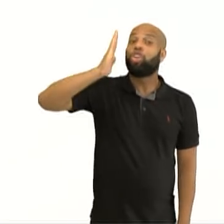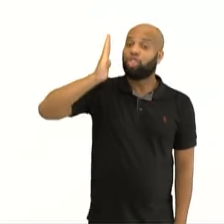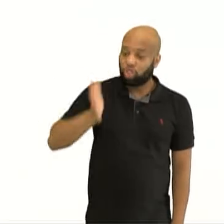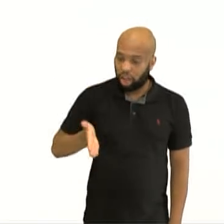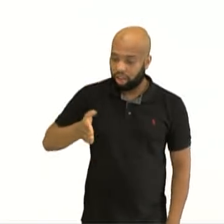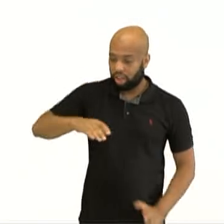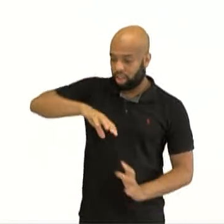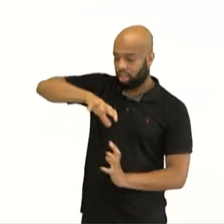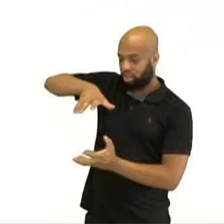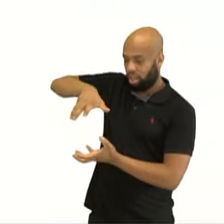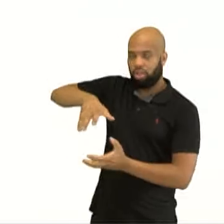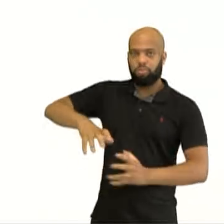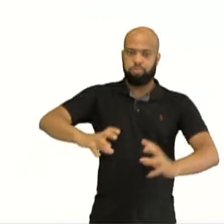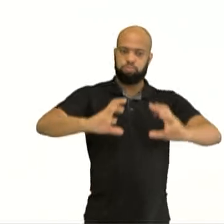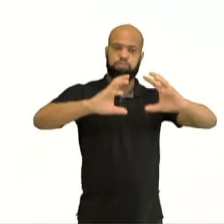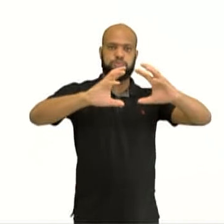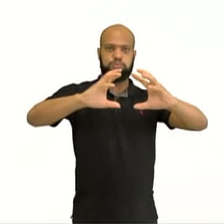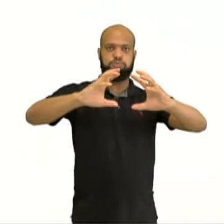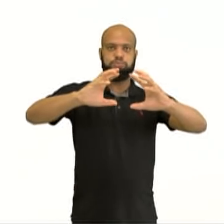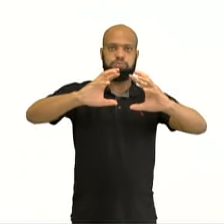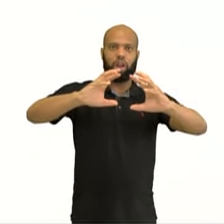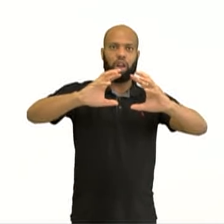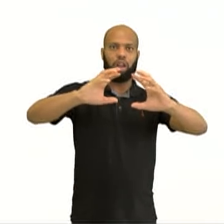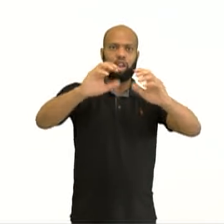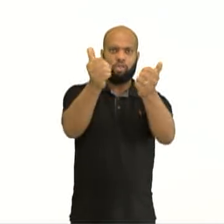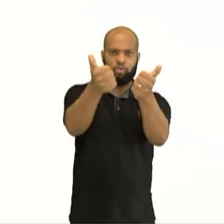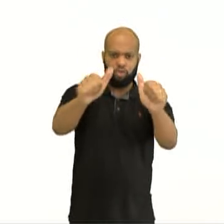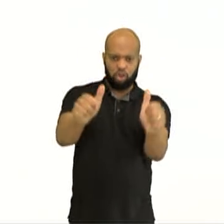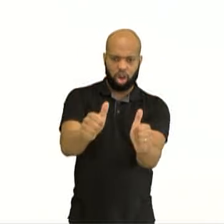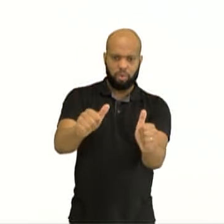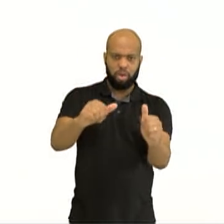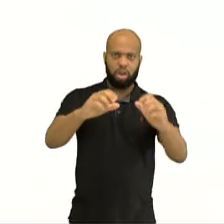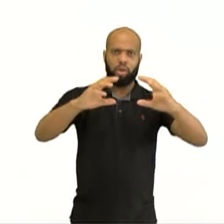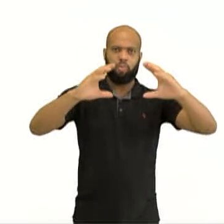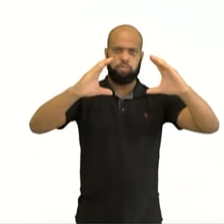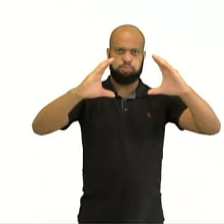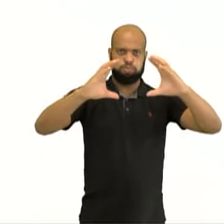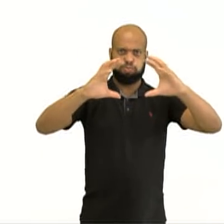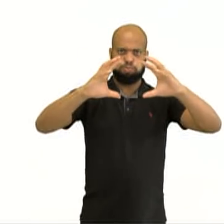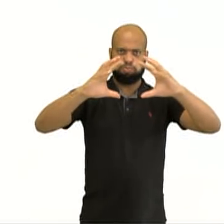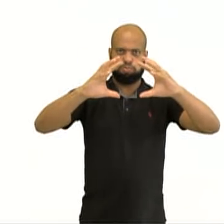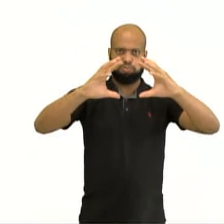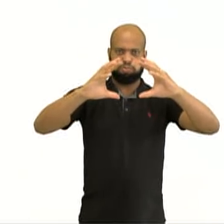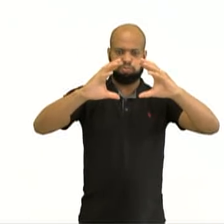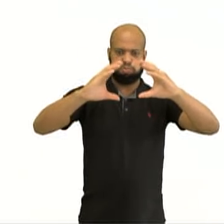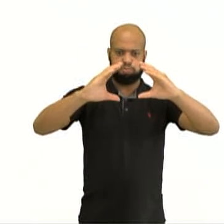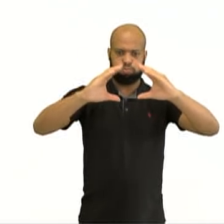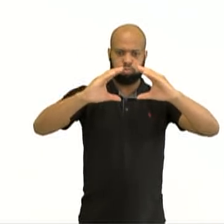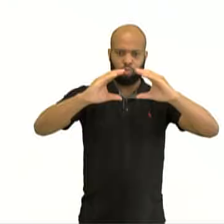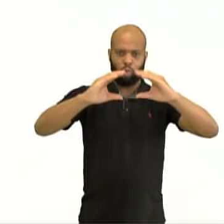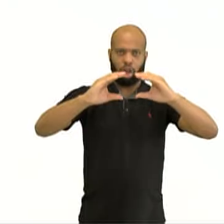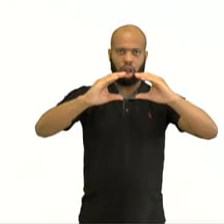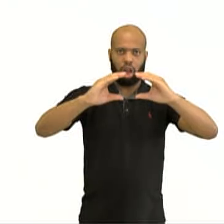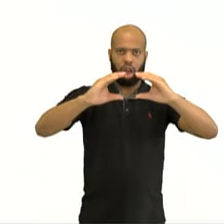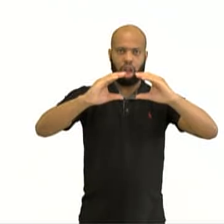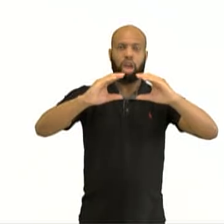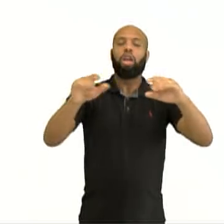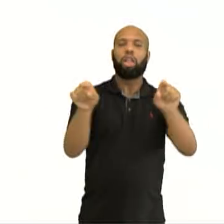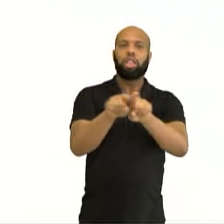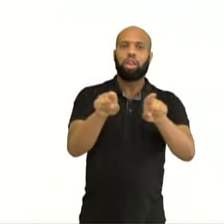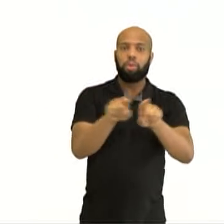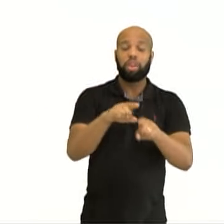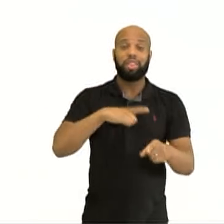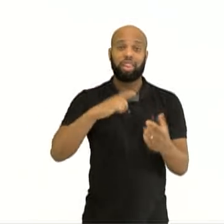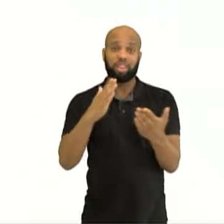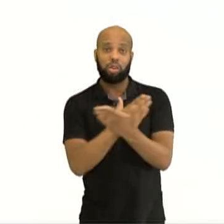Terra é redonda. Seu formato é de um esferoide oblato. Além disso,